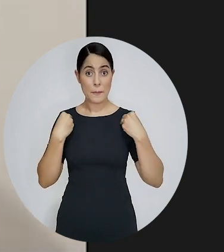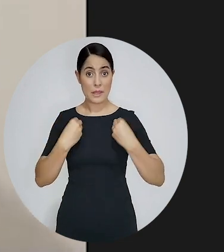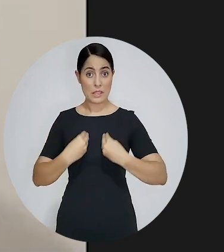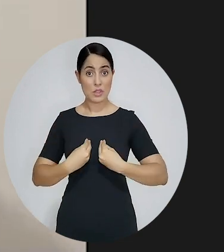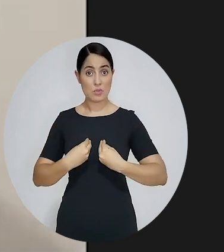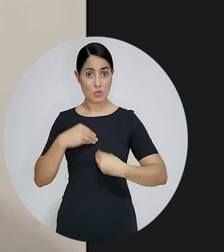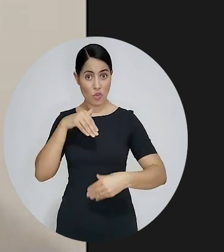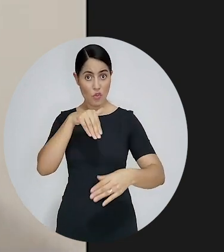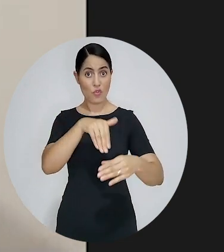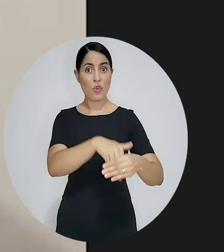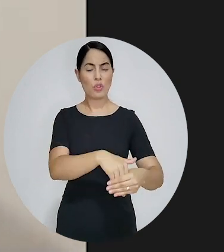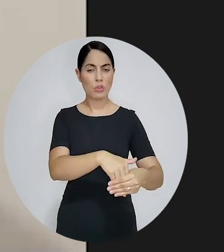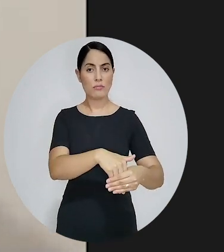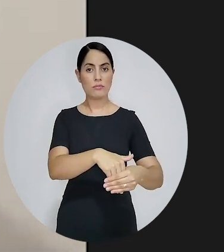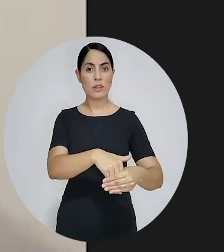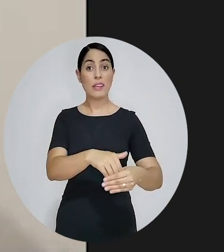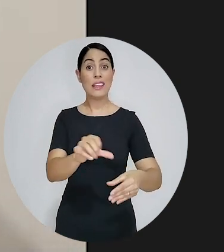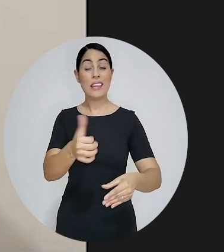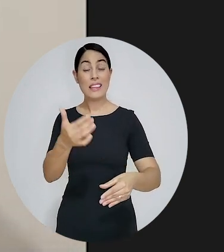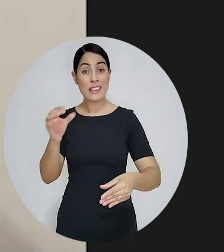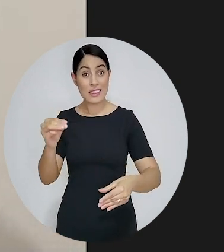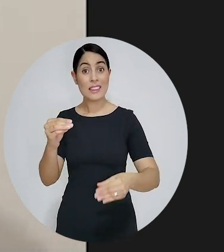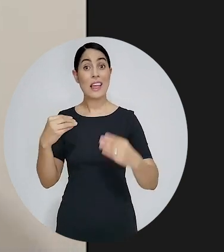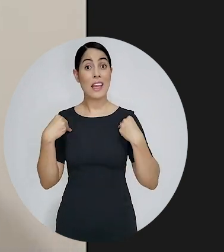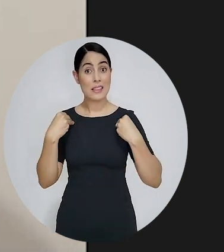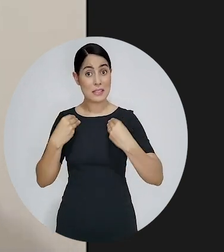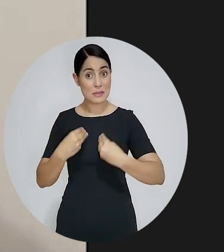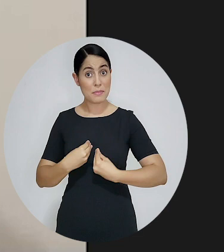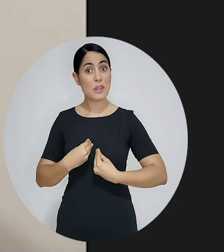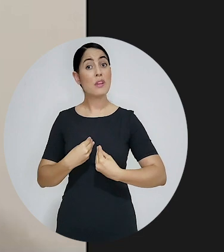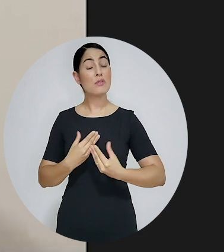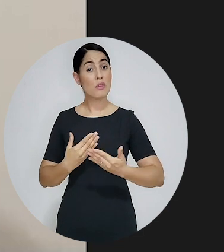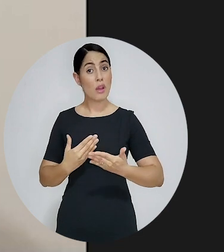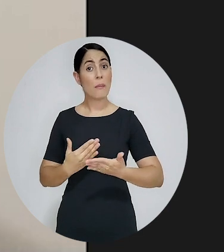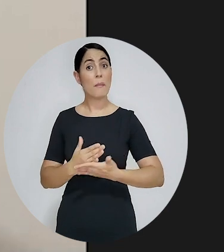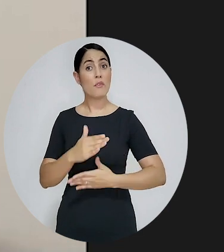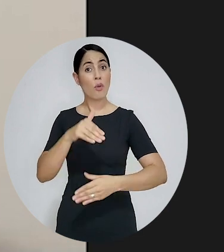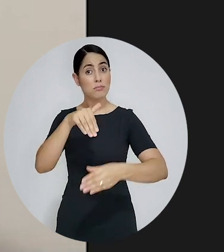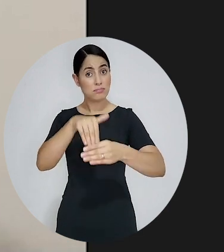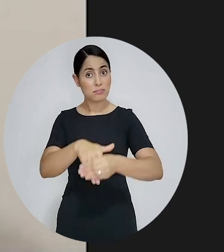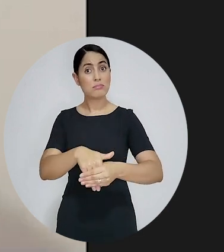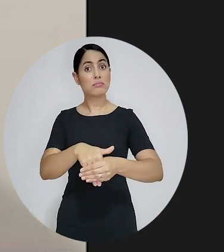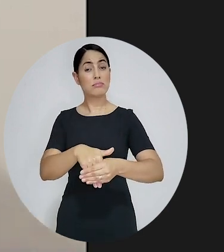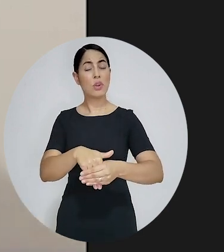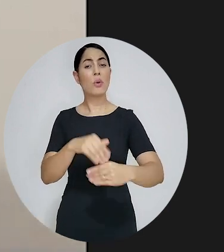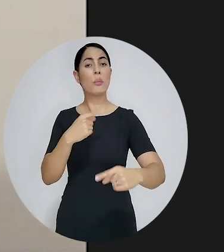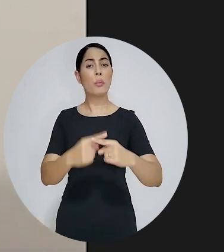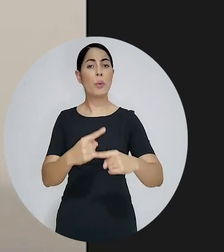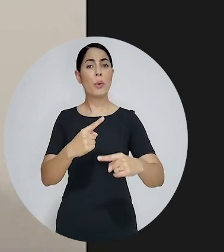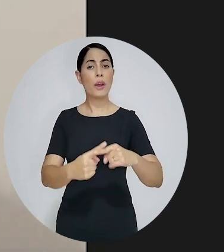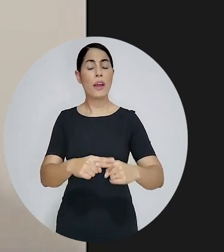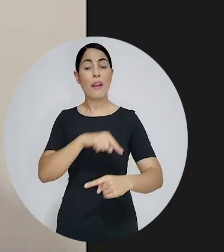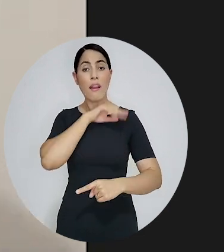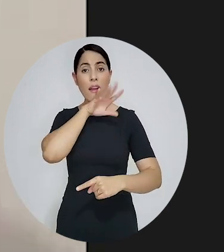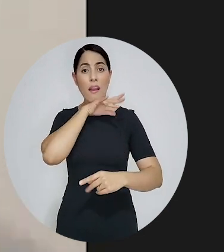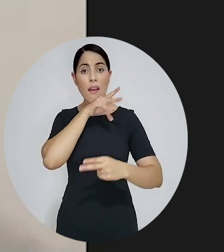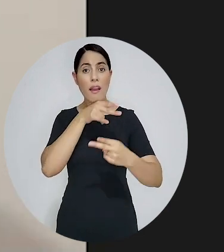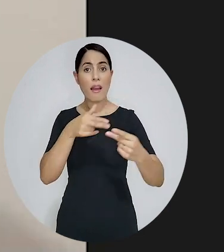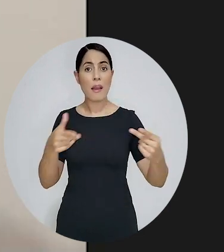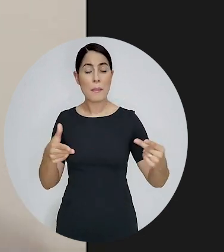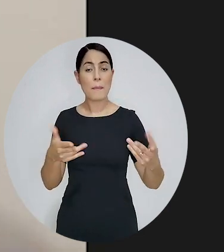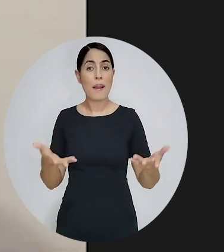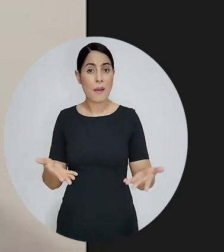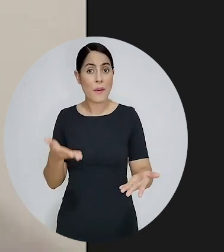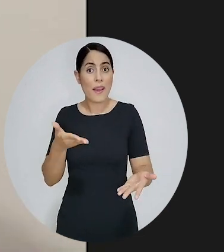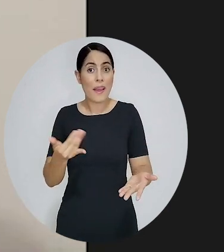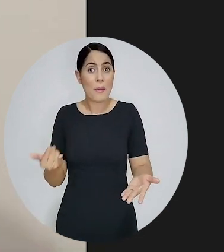votantes, 10-0 no placar. O Supremo nos deu um certificado tácito de que os animais são seres